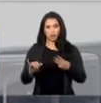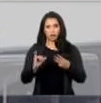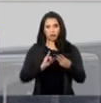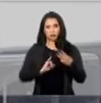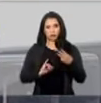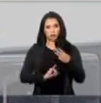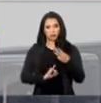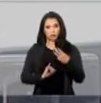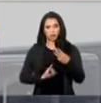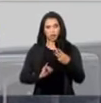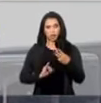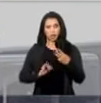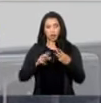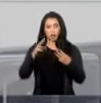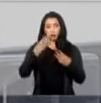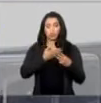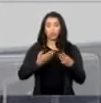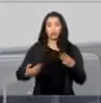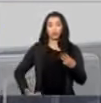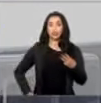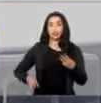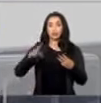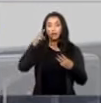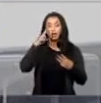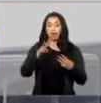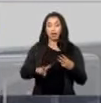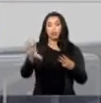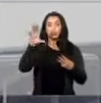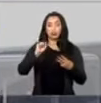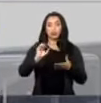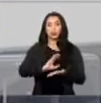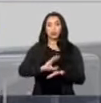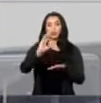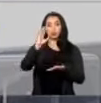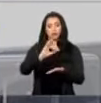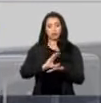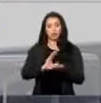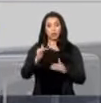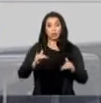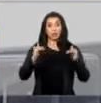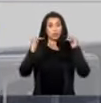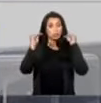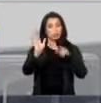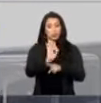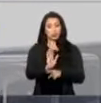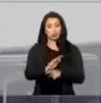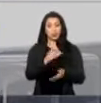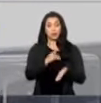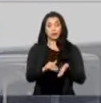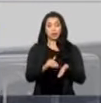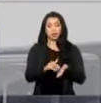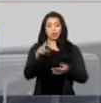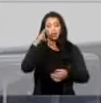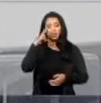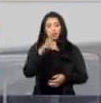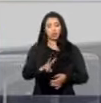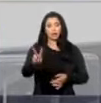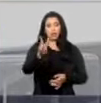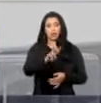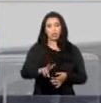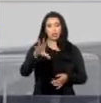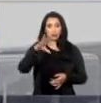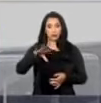do audiovisual, composto pelo Conselho Superior de Cinema, Secretaria do Audiovisual e